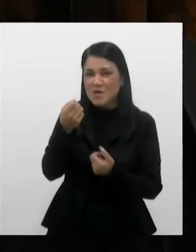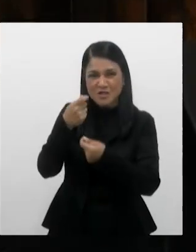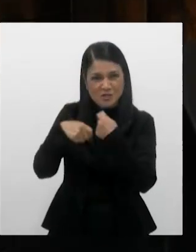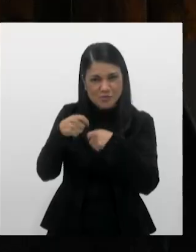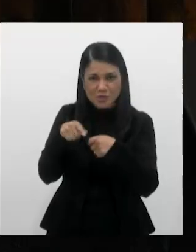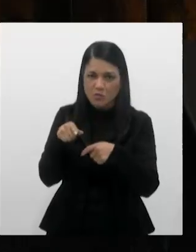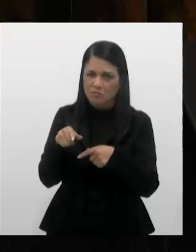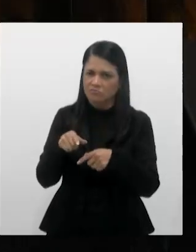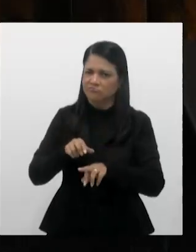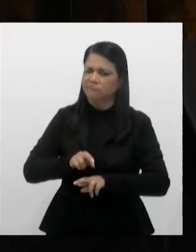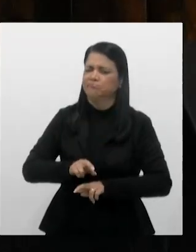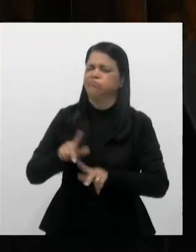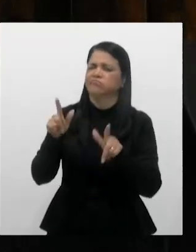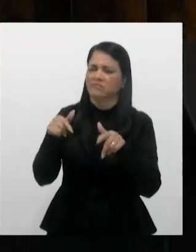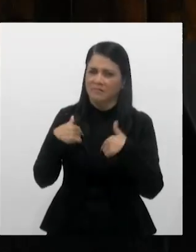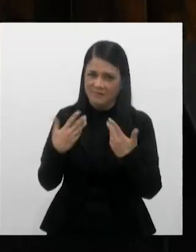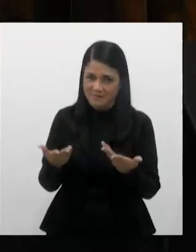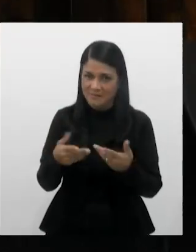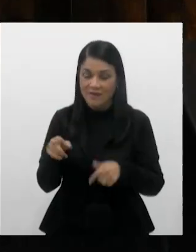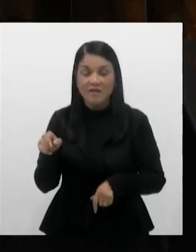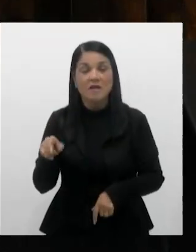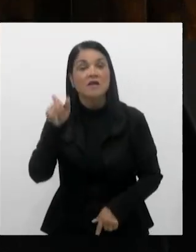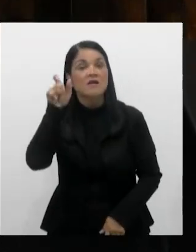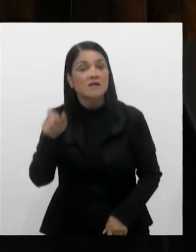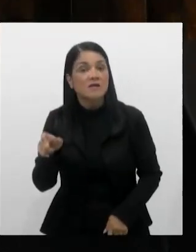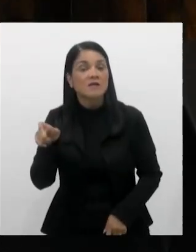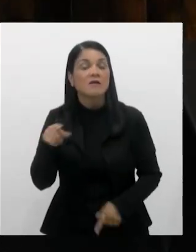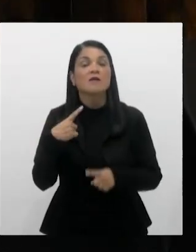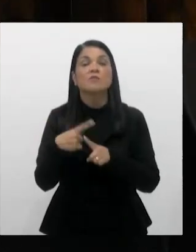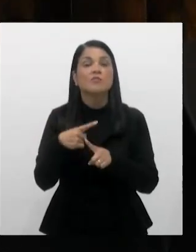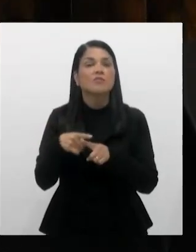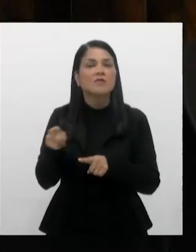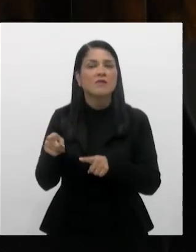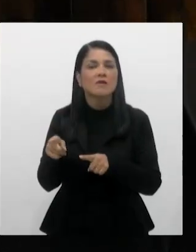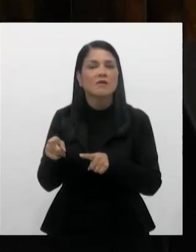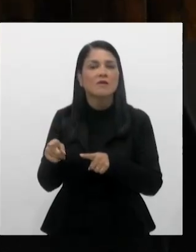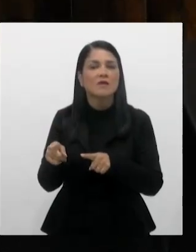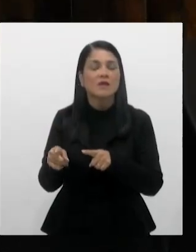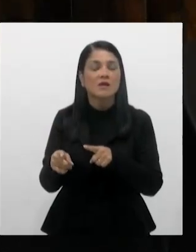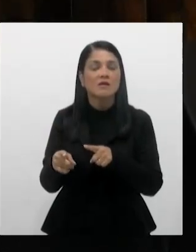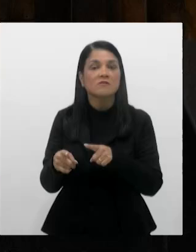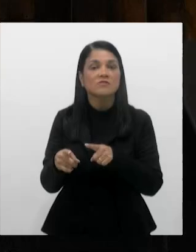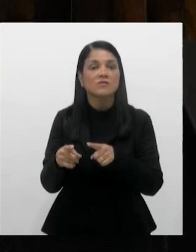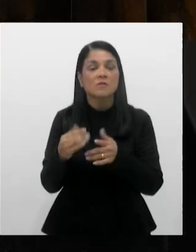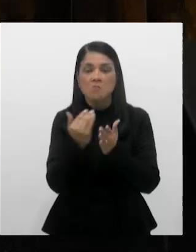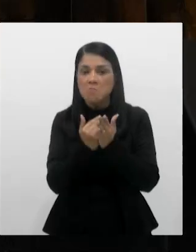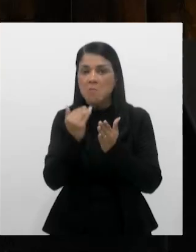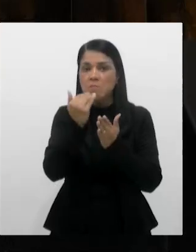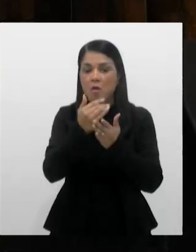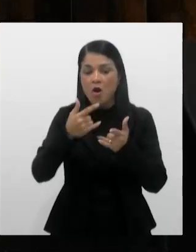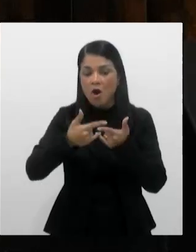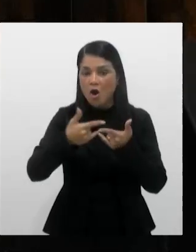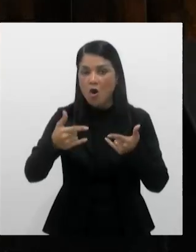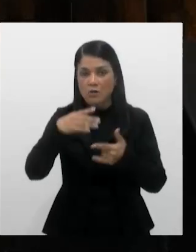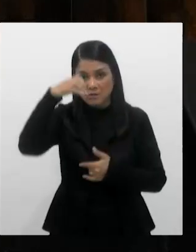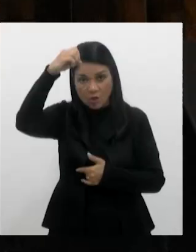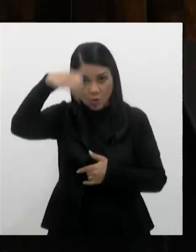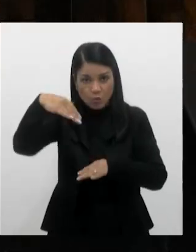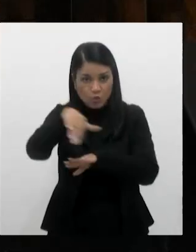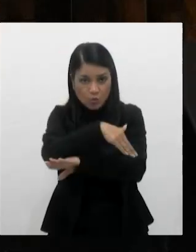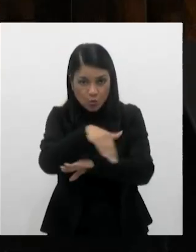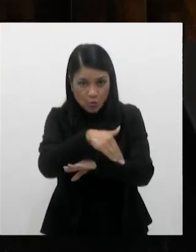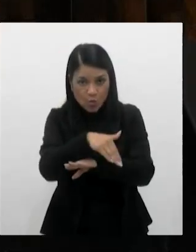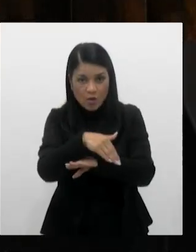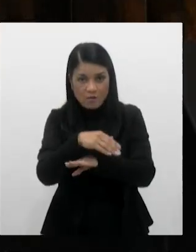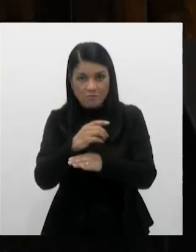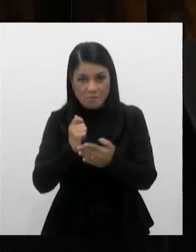administrador nada. Sabe por que ele está criando esse aumento? Porque ele está aumentando a taxa de